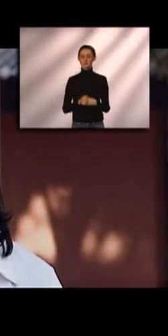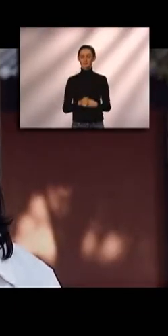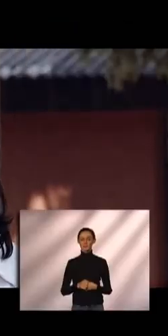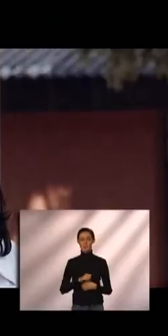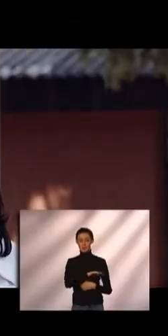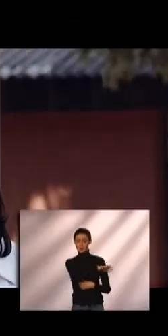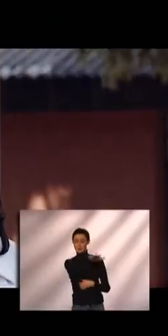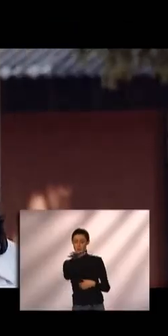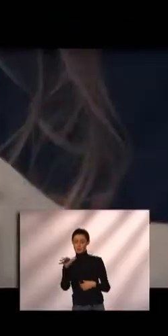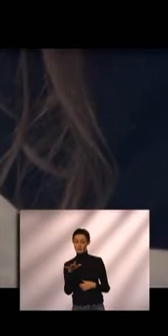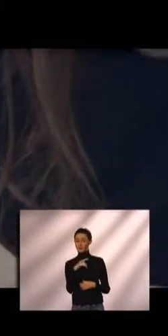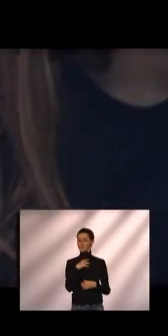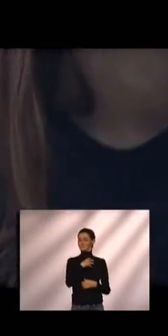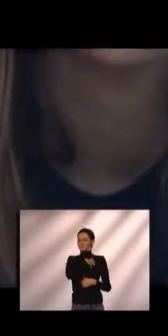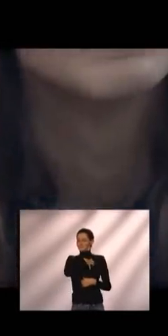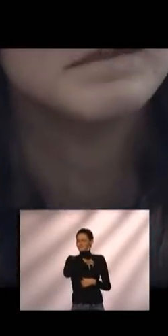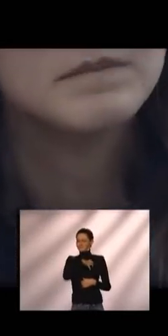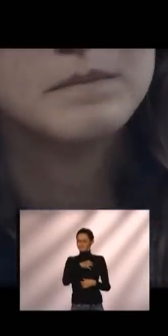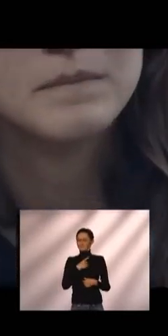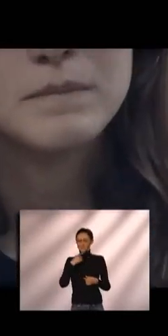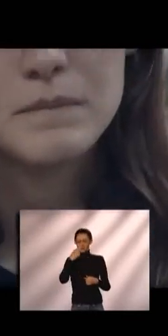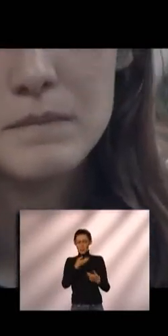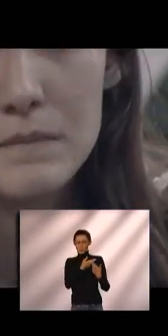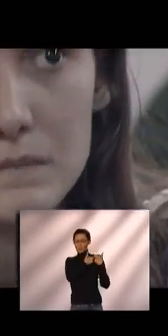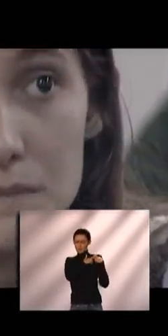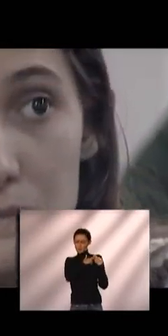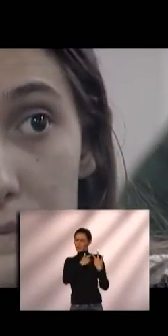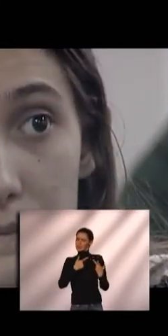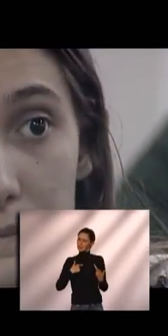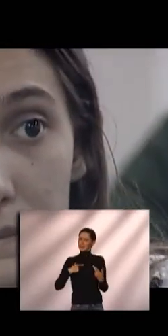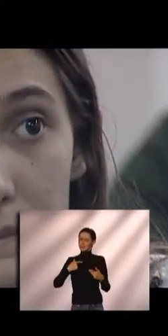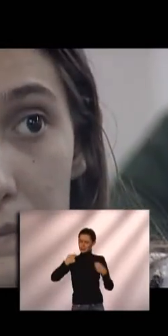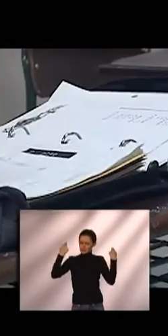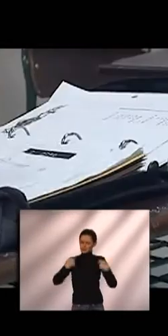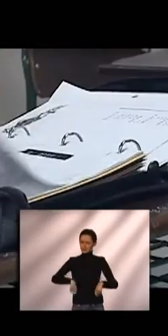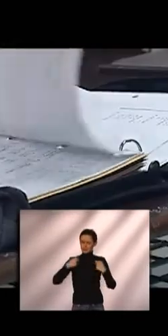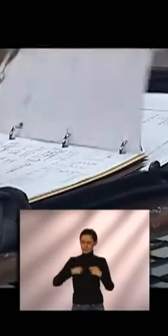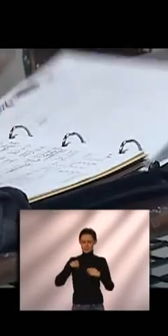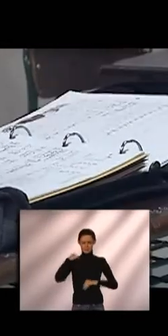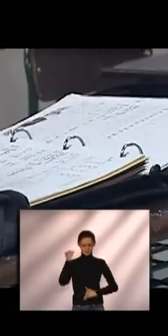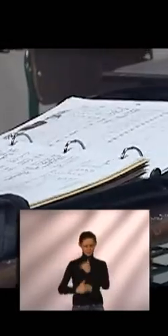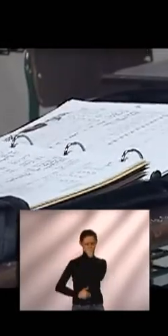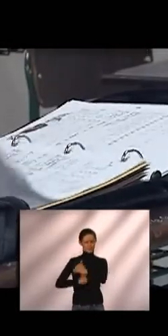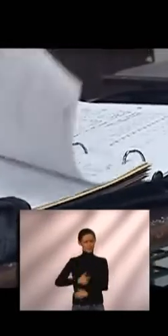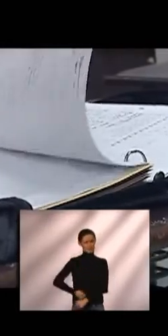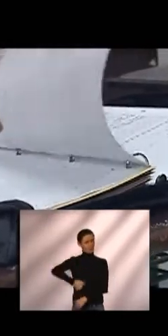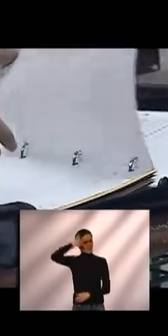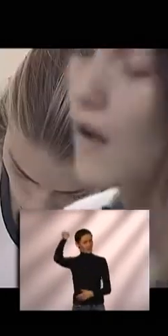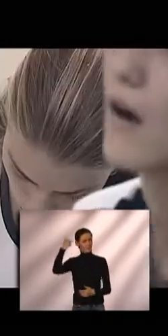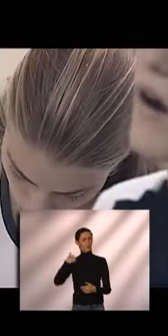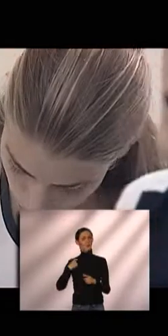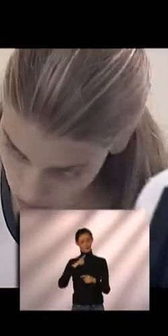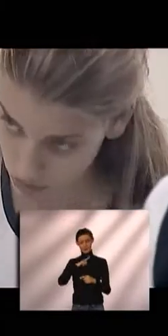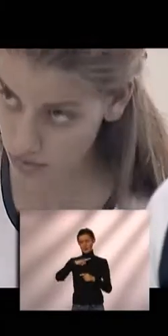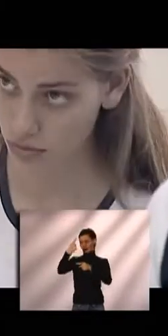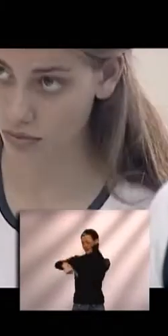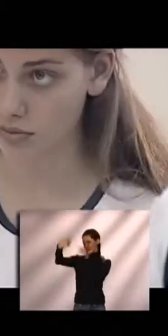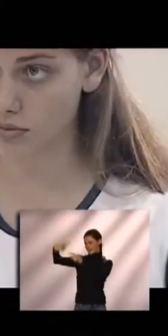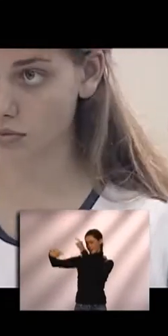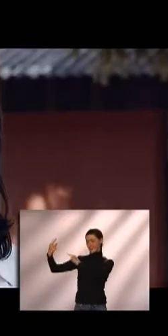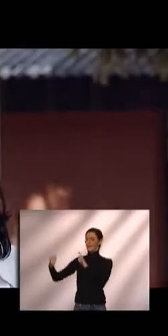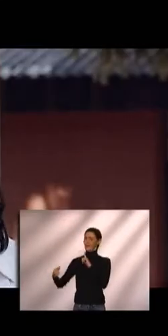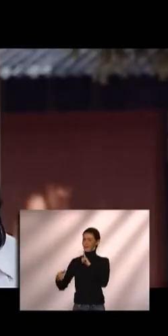a sentir a responsabilidade de se preparar melhor, porque a concorrência é muito grande